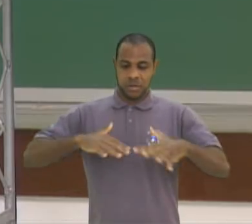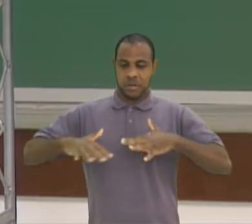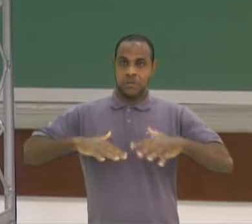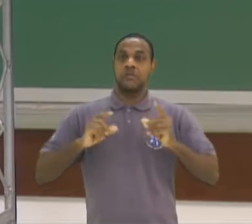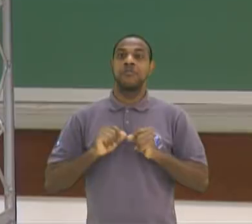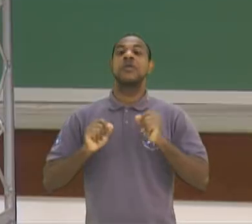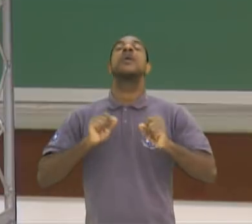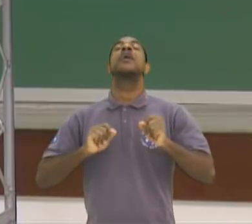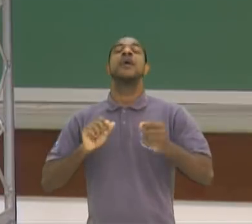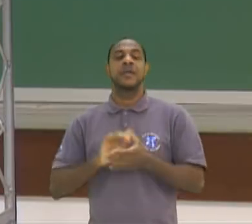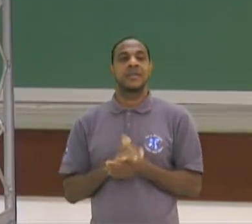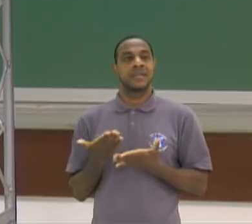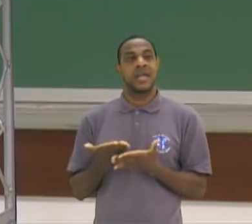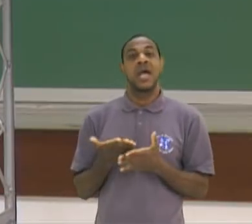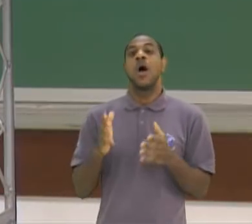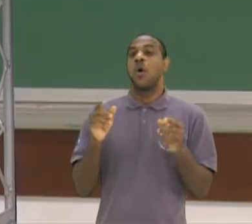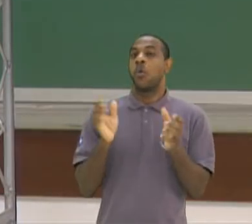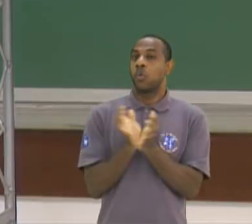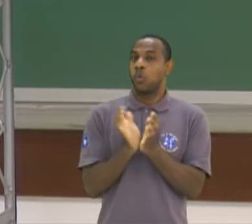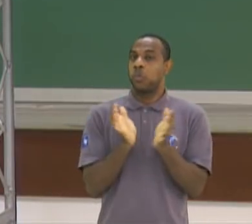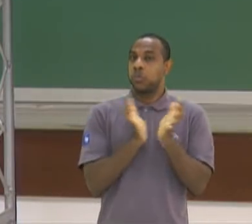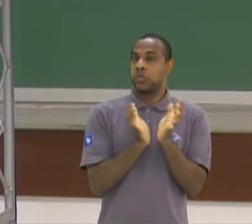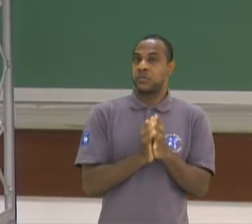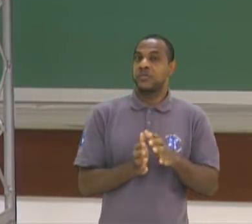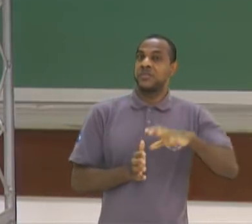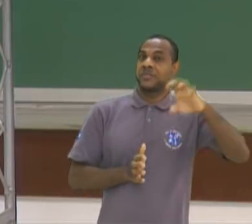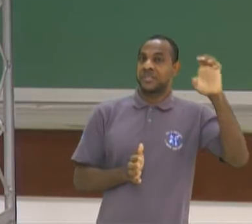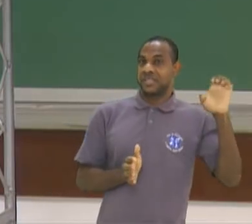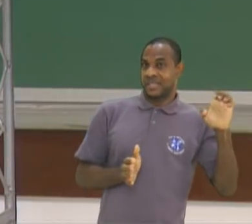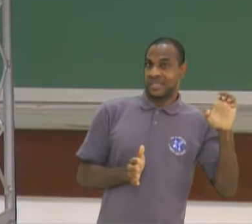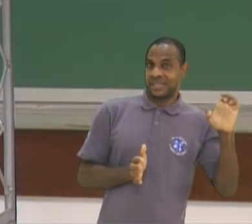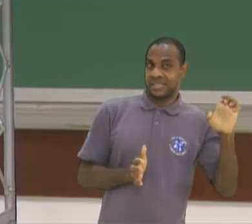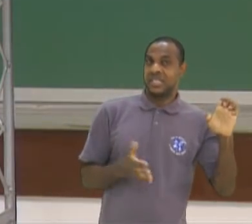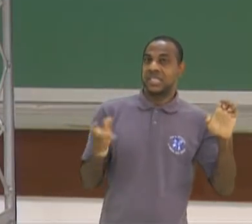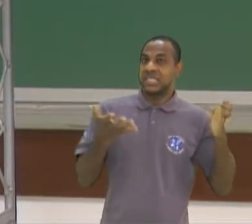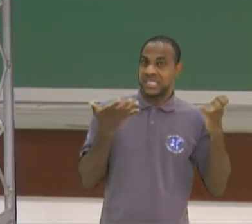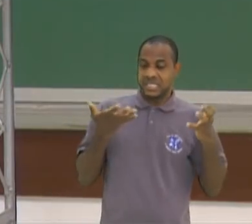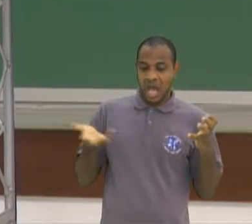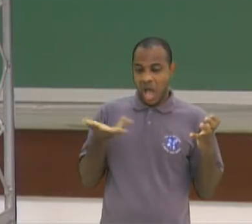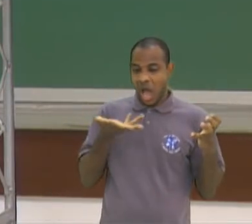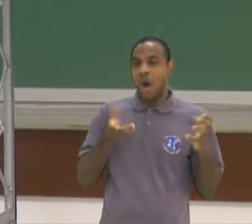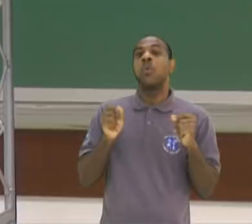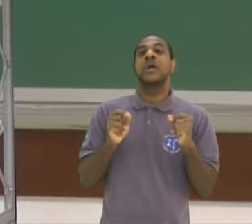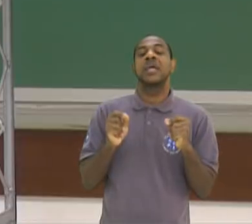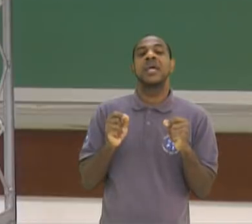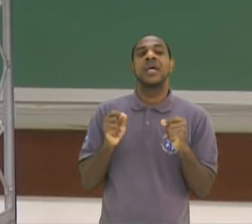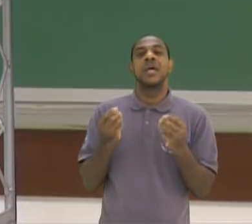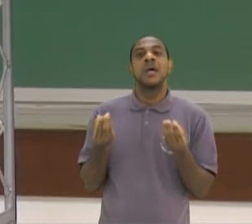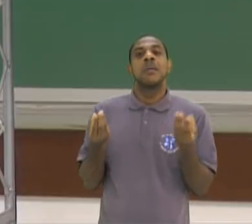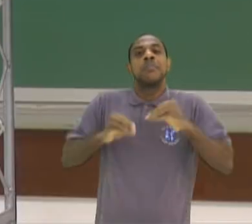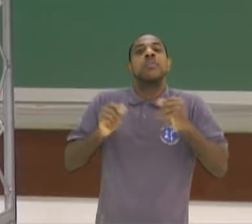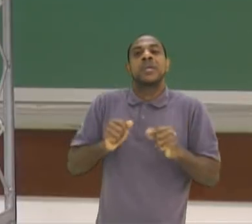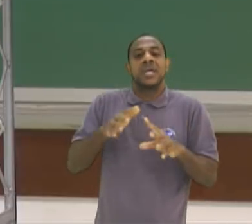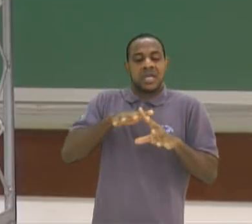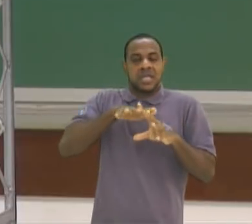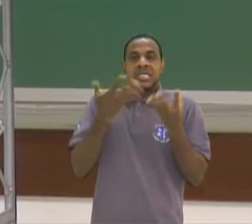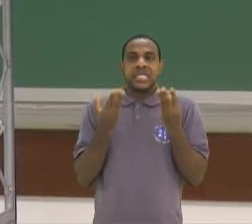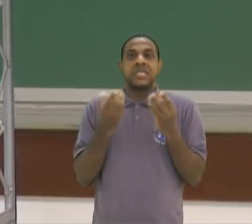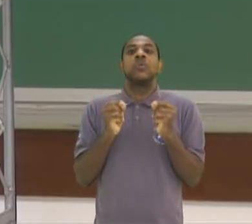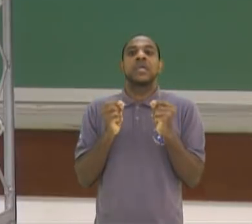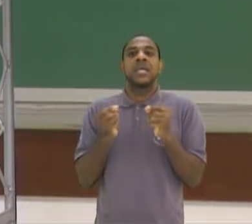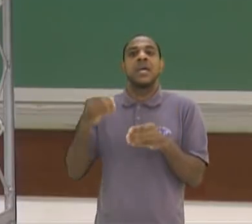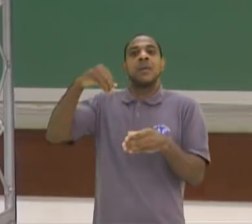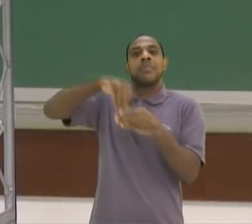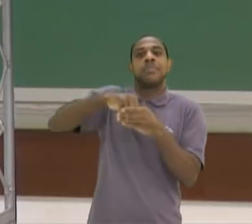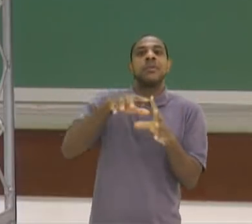esquerda revolucionária, que pretendia acelerar a implantação do socialismo no Chile. Também